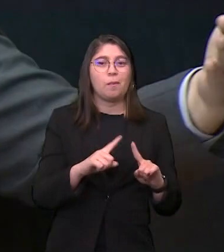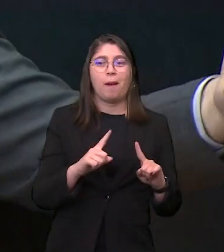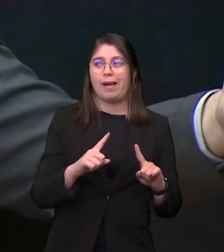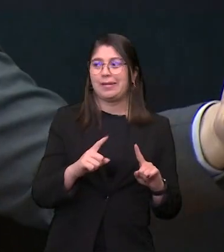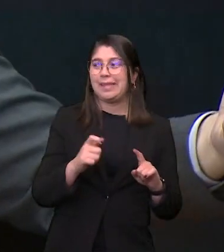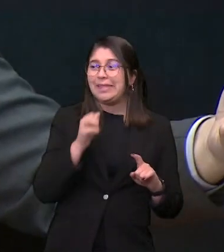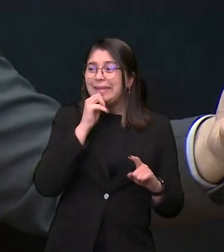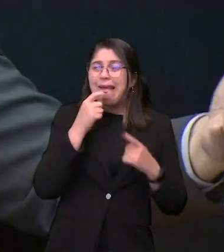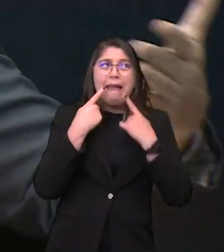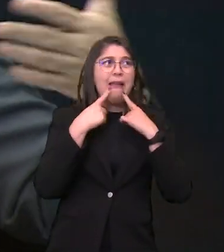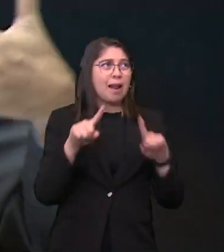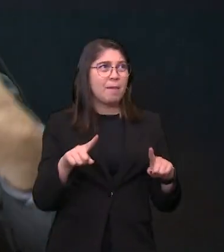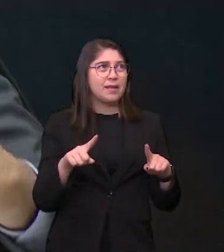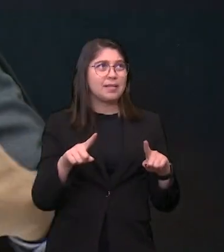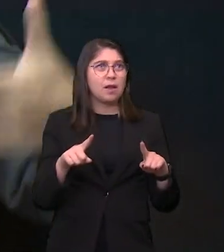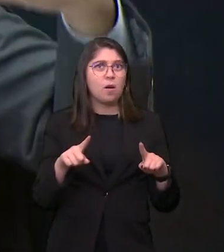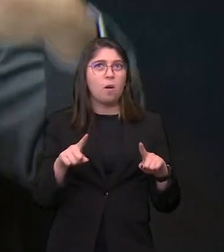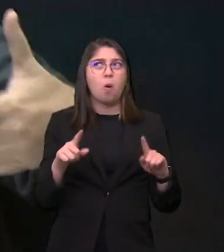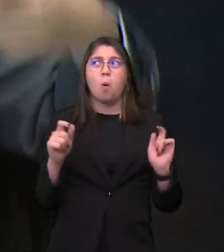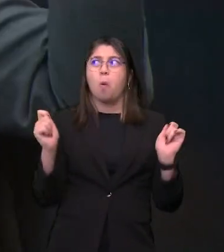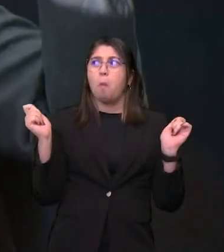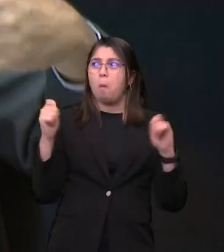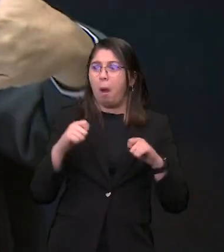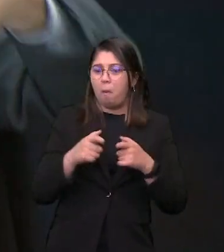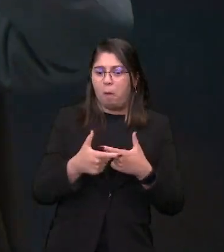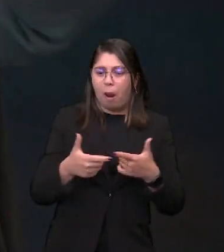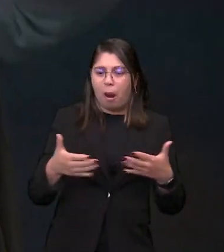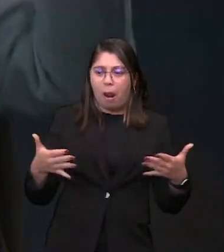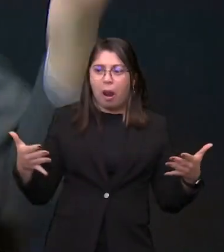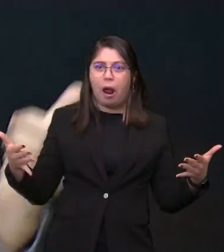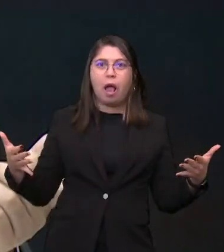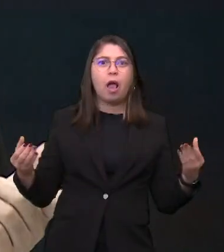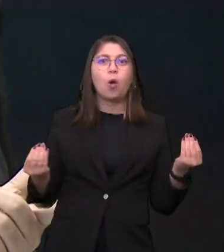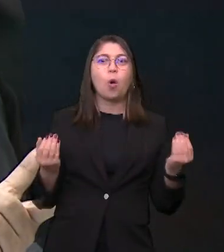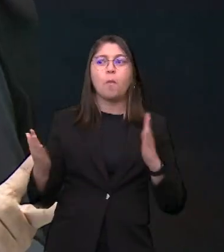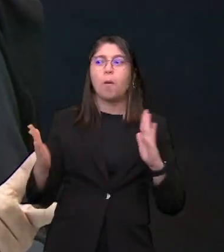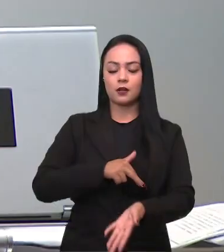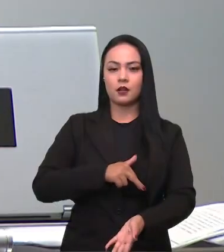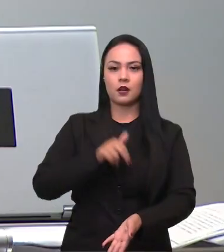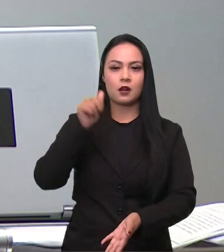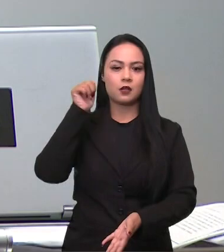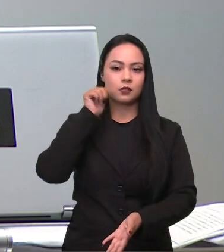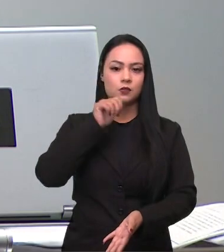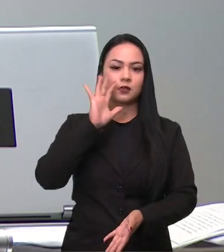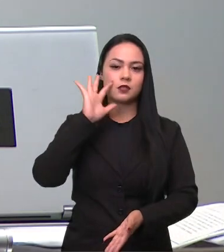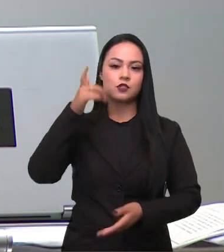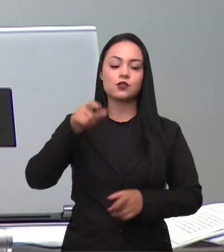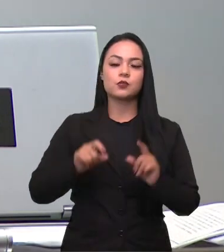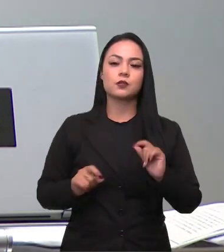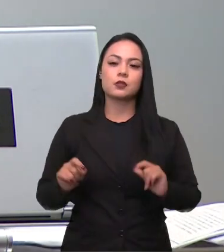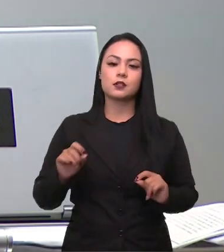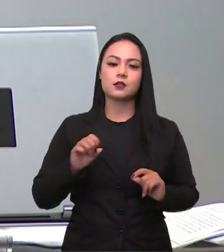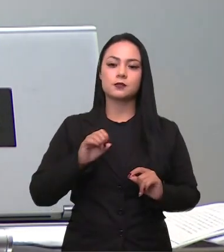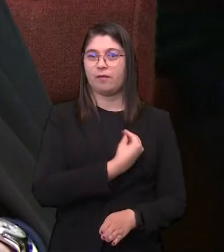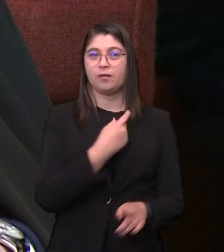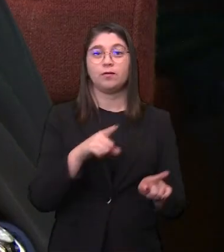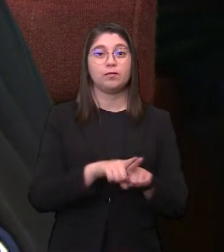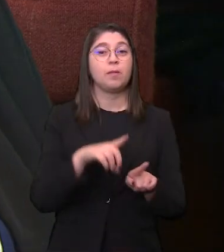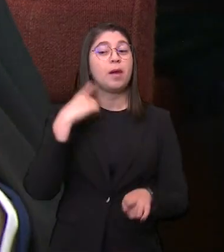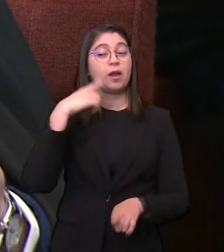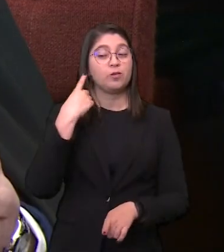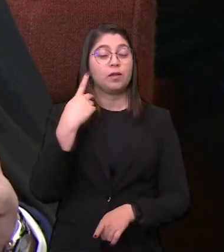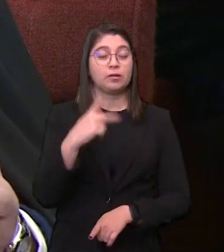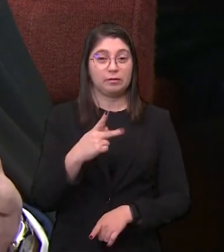largueza reclamação nós estamos criando uma ação recisória sem prazo decadencial os ministros Alexandre de Moraes e